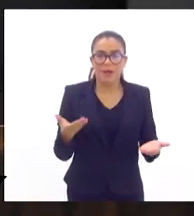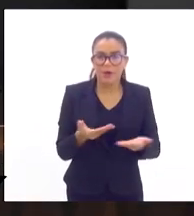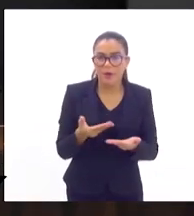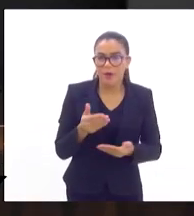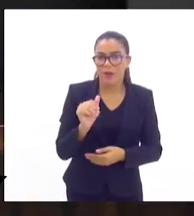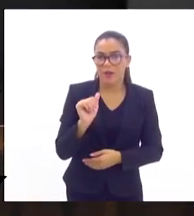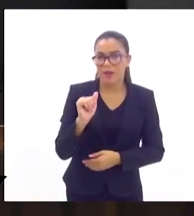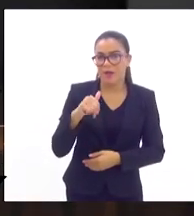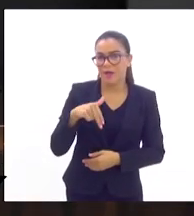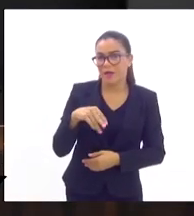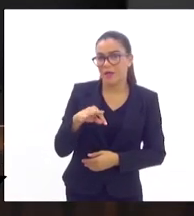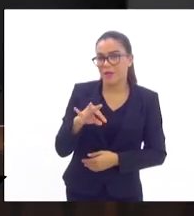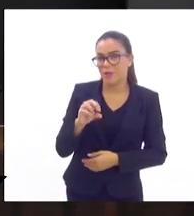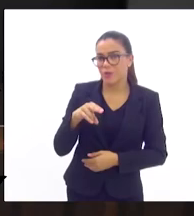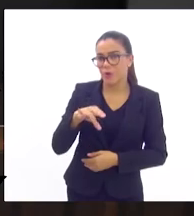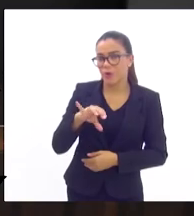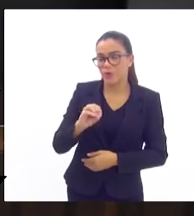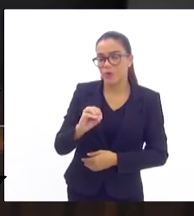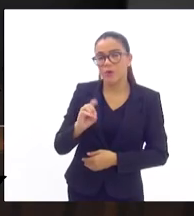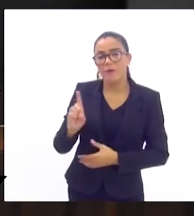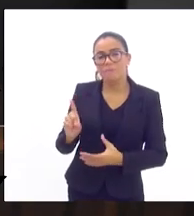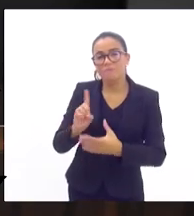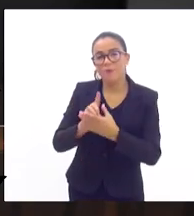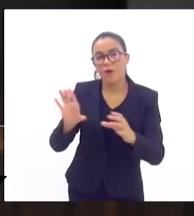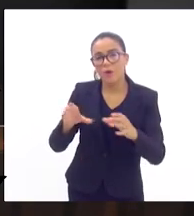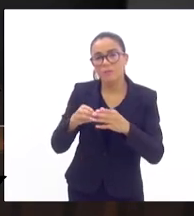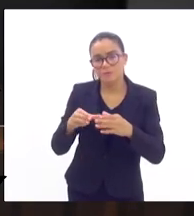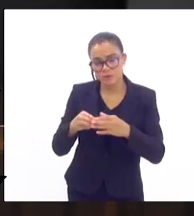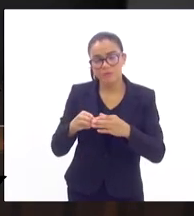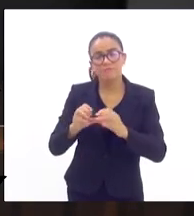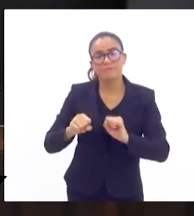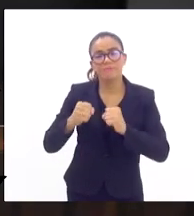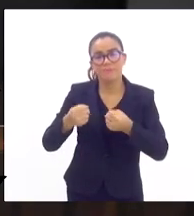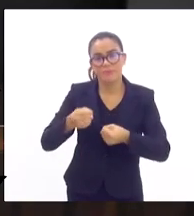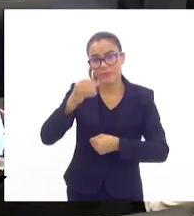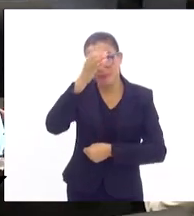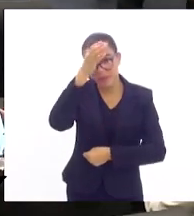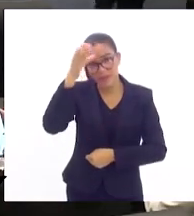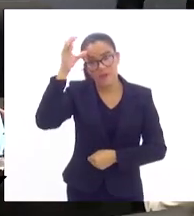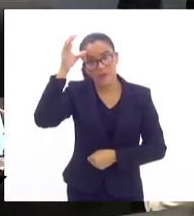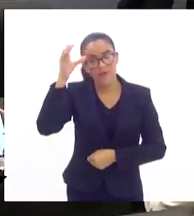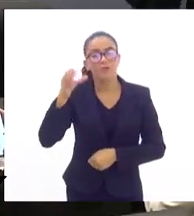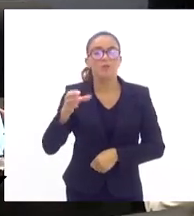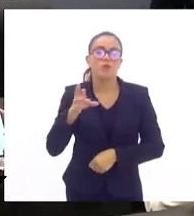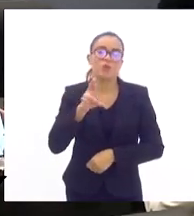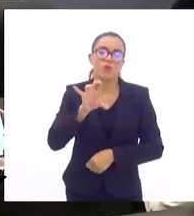Antônio Sodré, da Comissão de Defesa do Consumidor da OAB Rio de Janeiro.